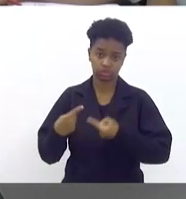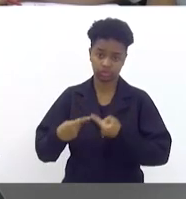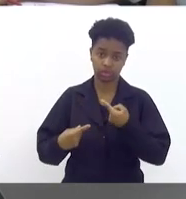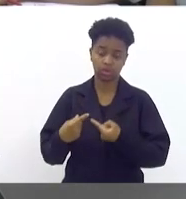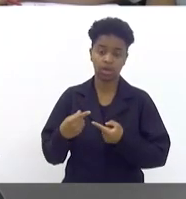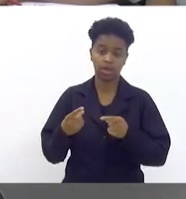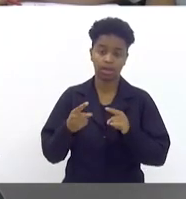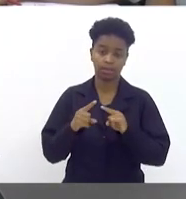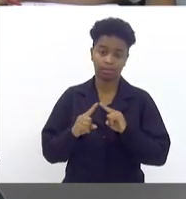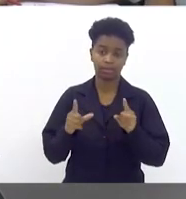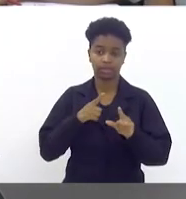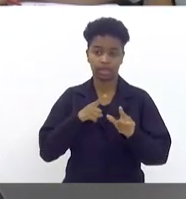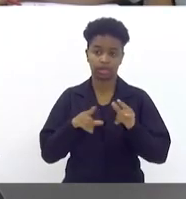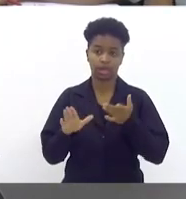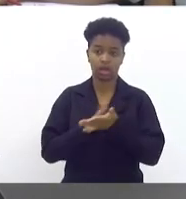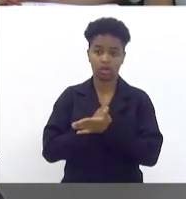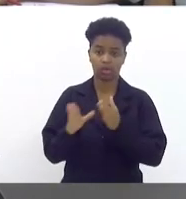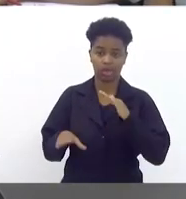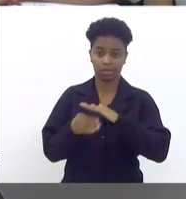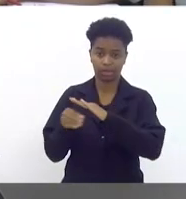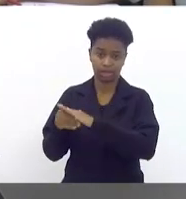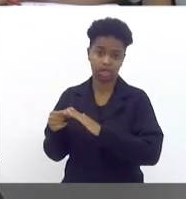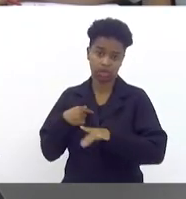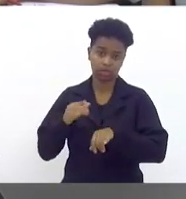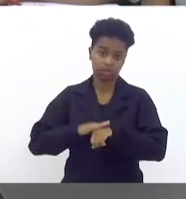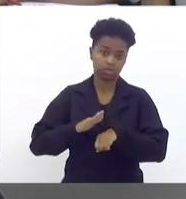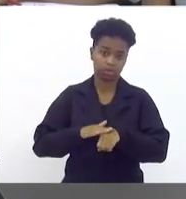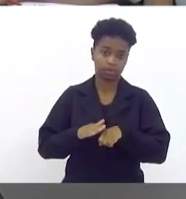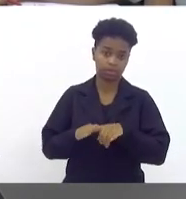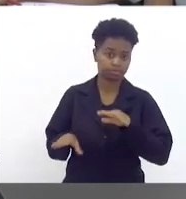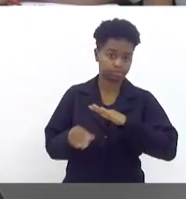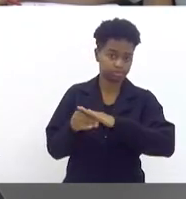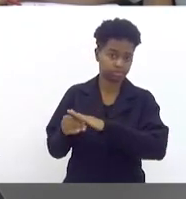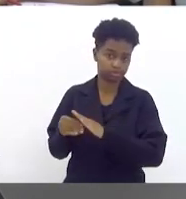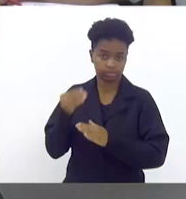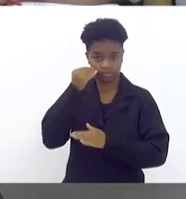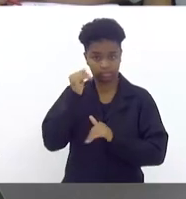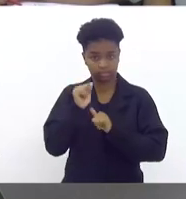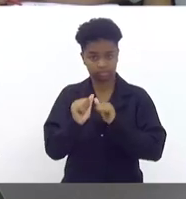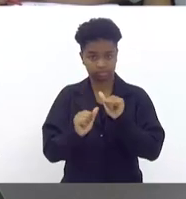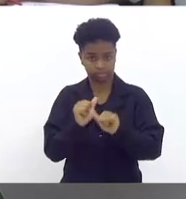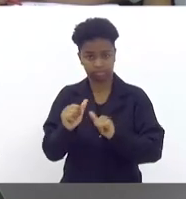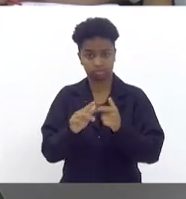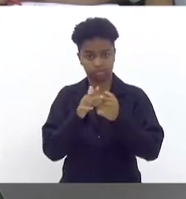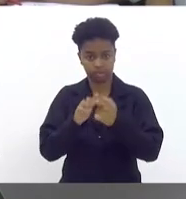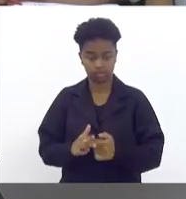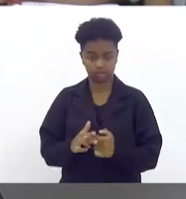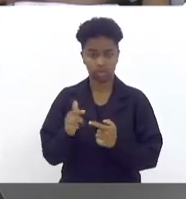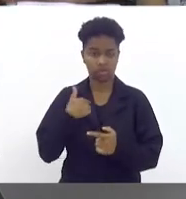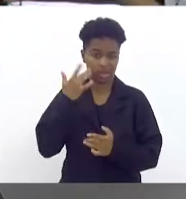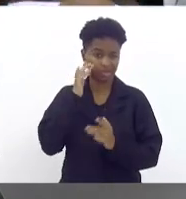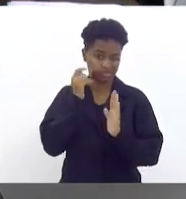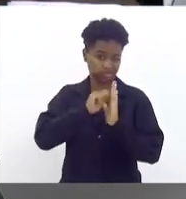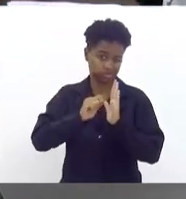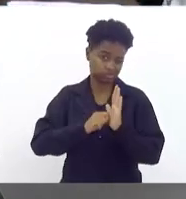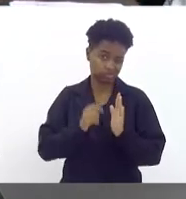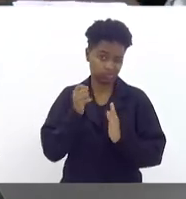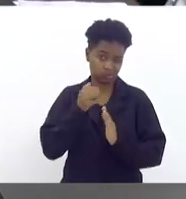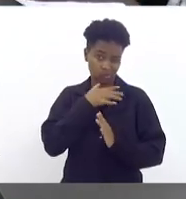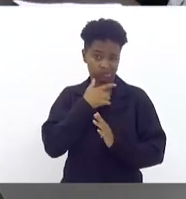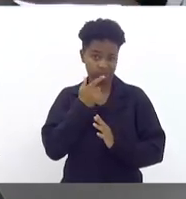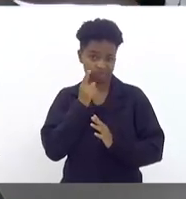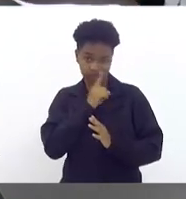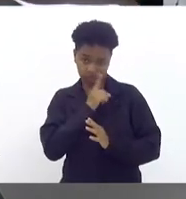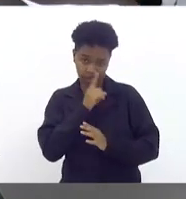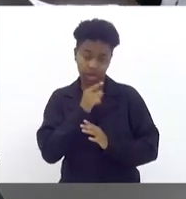eventuais emendas... Inclusive, acho que eu farei para melhorar o projeto. Eu acho que o projeto, da forma que está escrito, está mal escrito. Apesar de ser minha autoria,